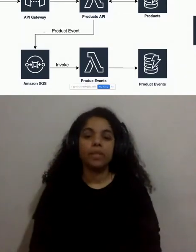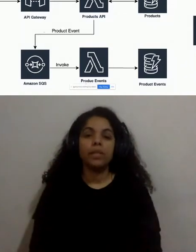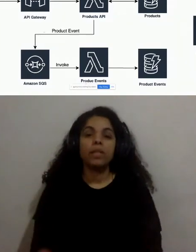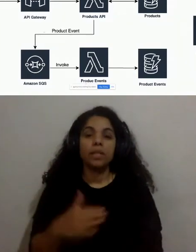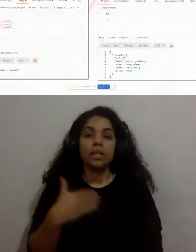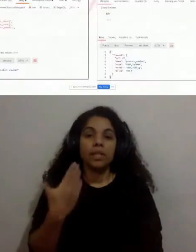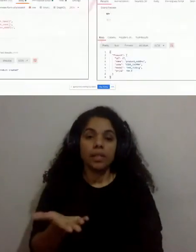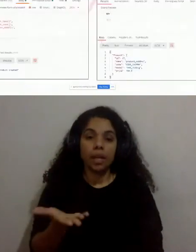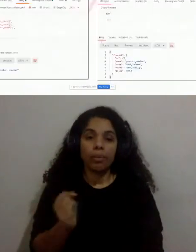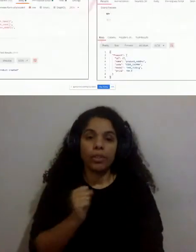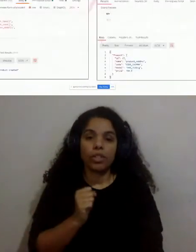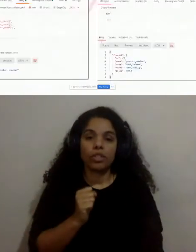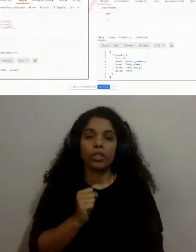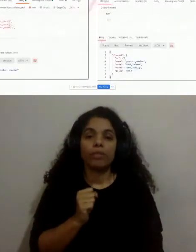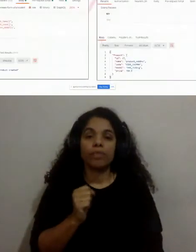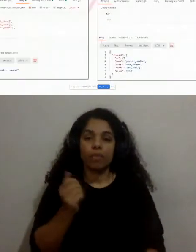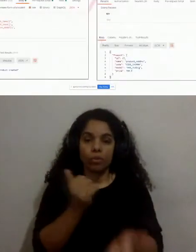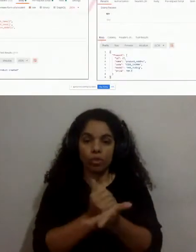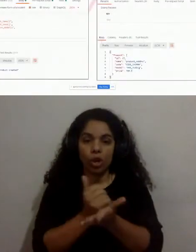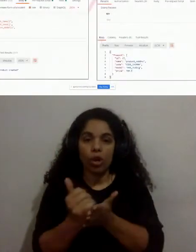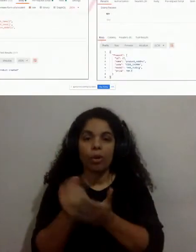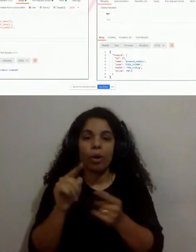minha gente, vamos começar